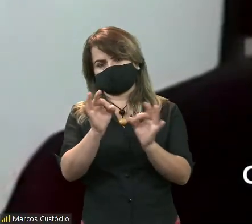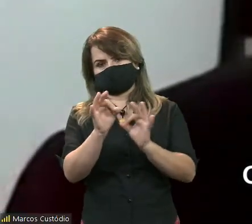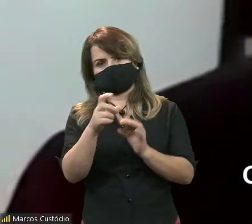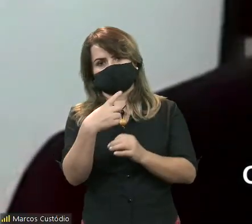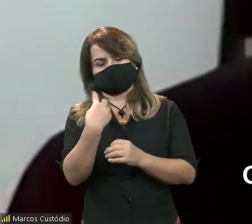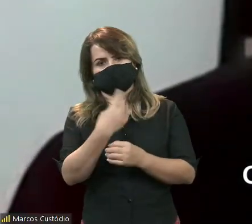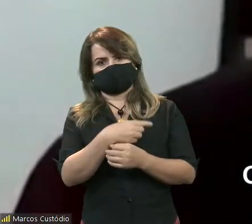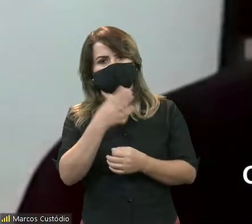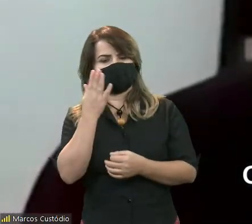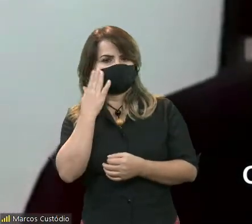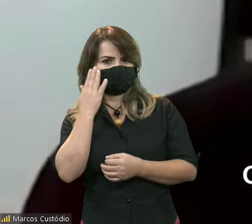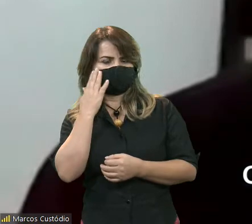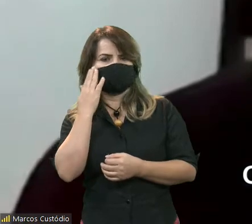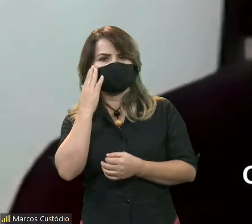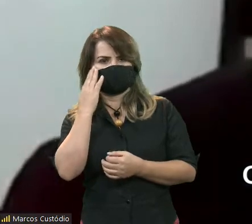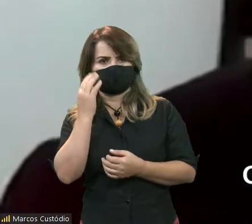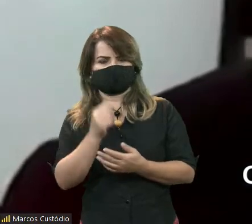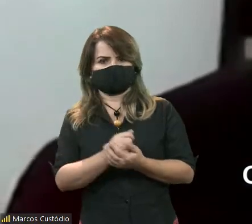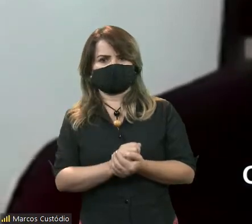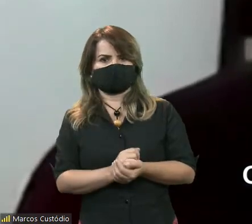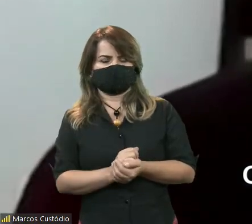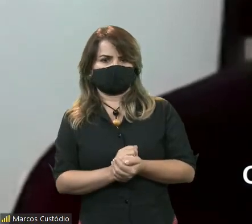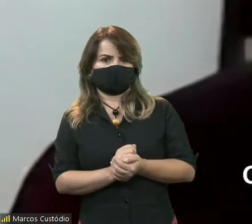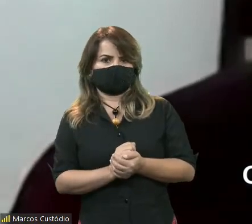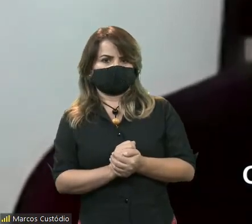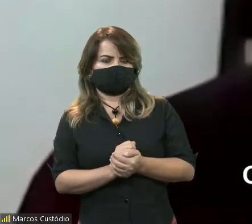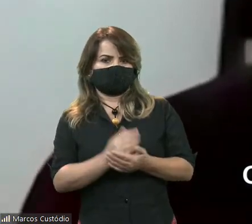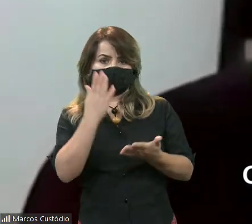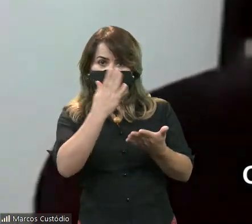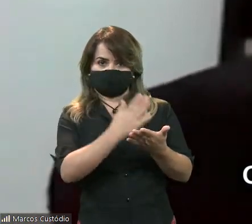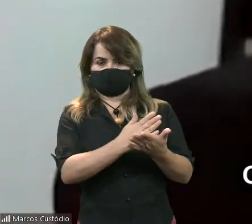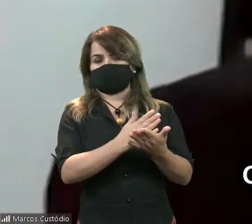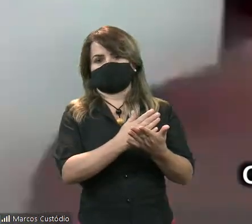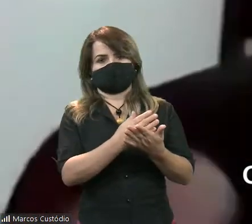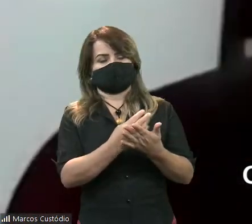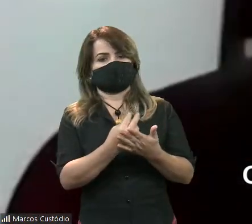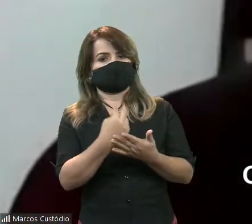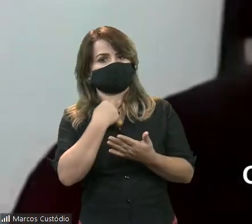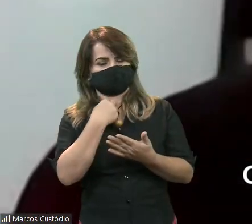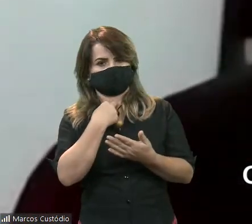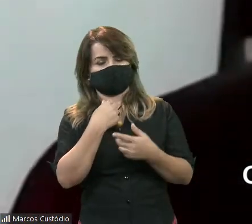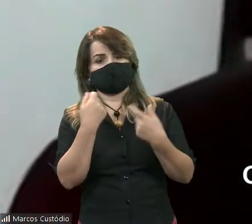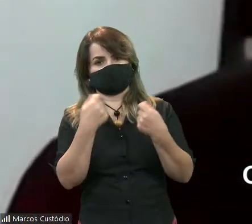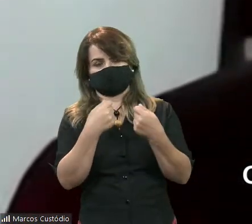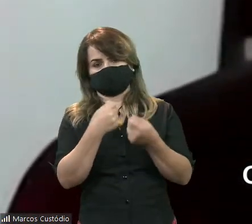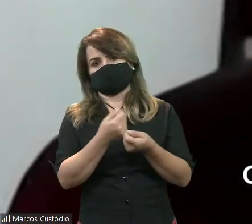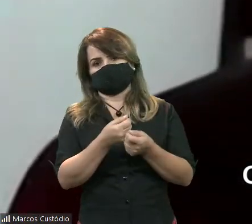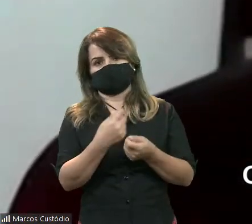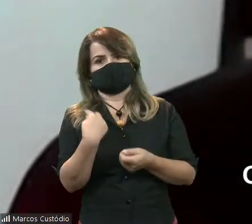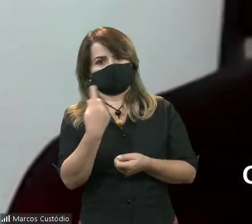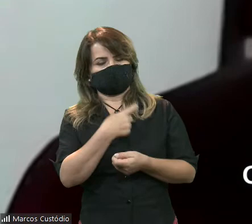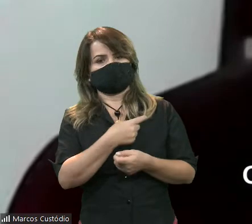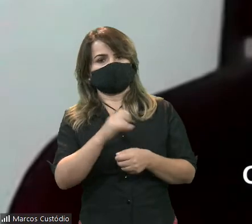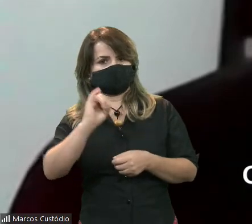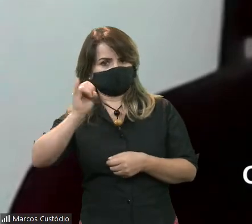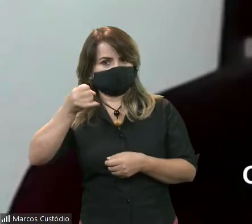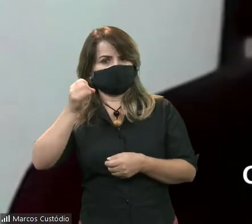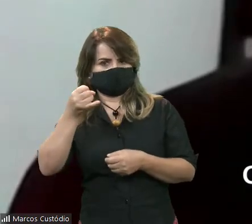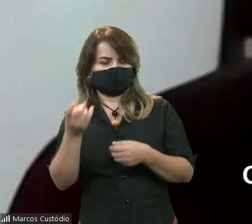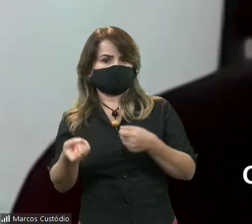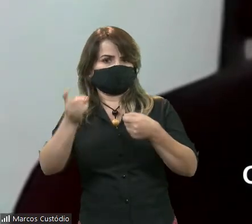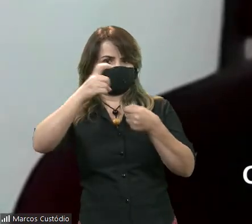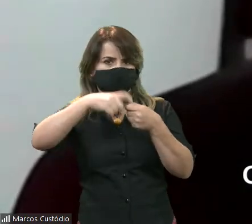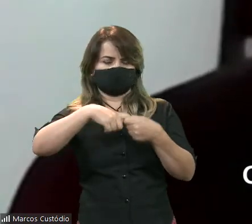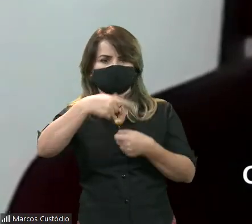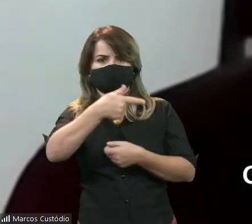seria prematuro demais sepultá-lo agora, assim, de uma forma cabal, para que a gente não tenha oportunidade de voltar semana